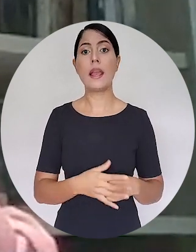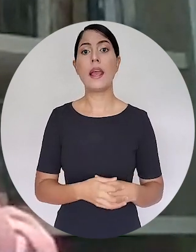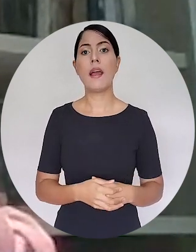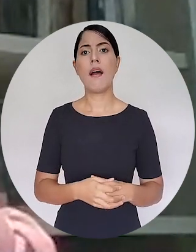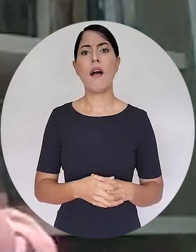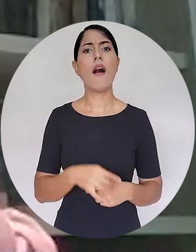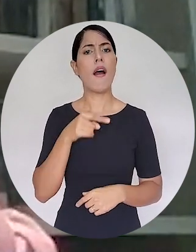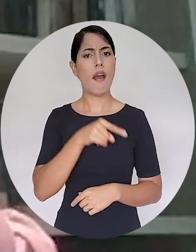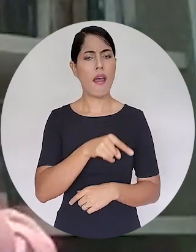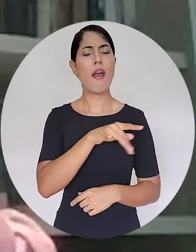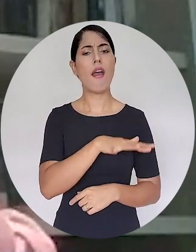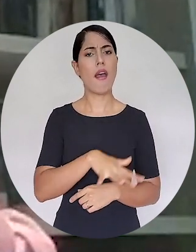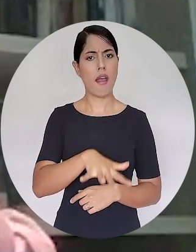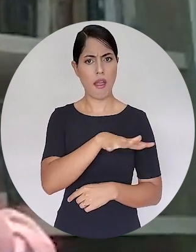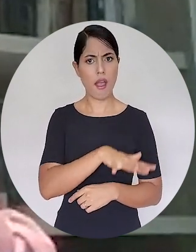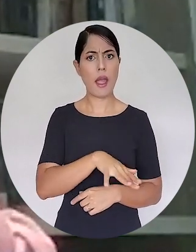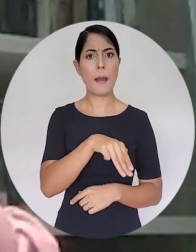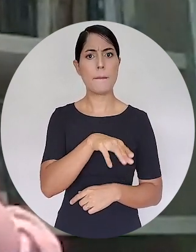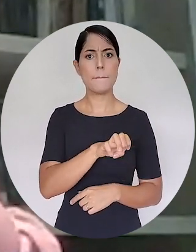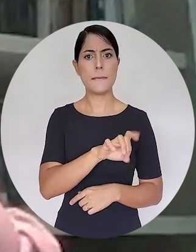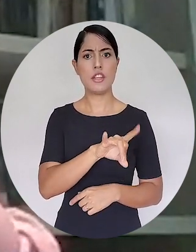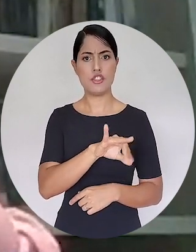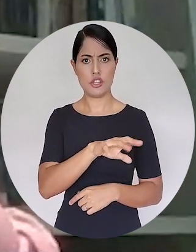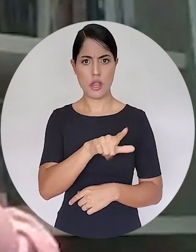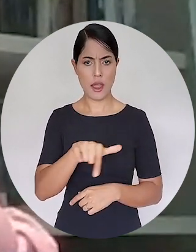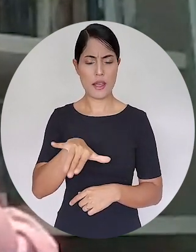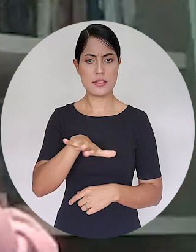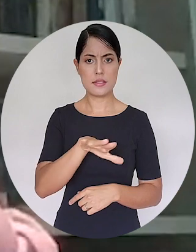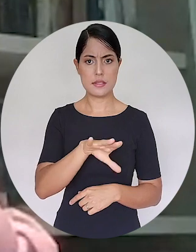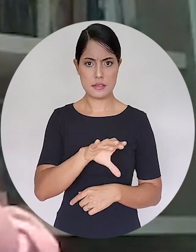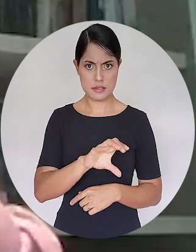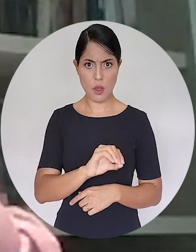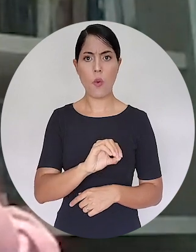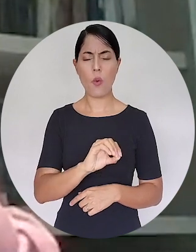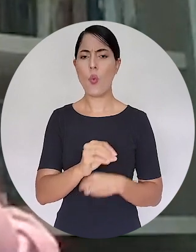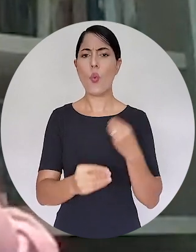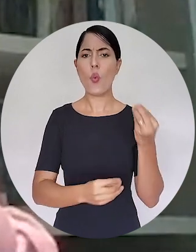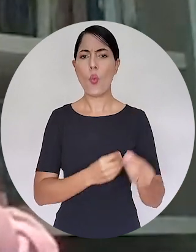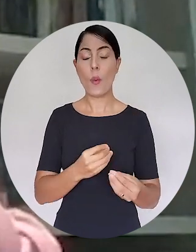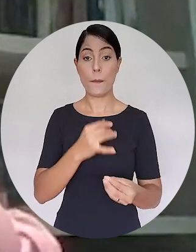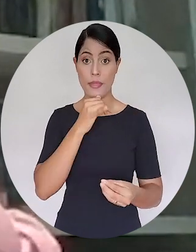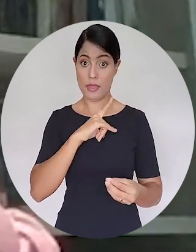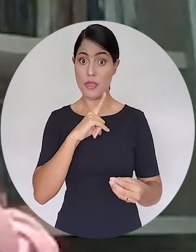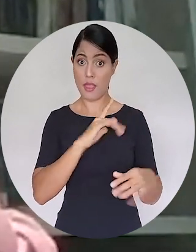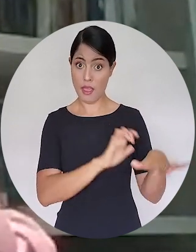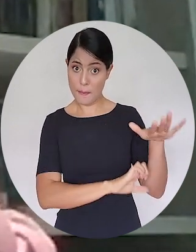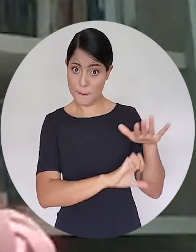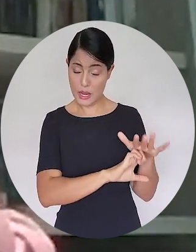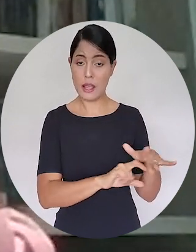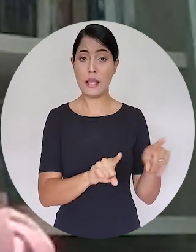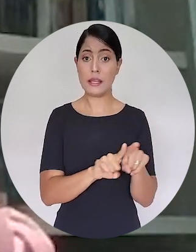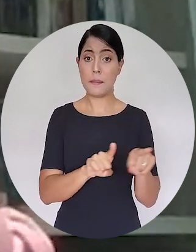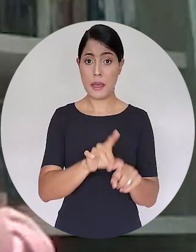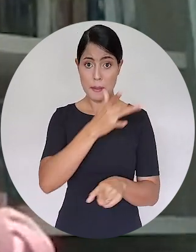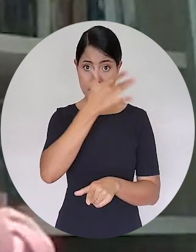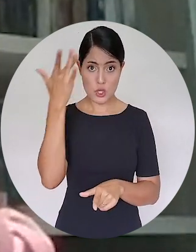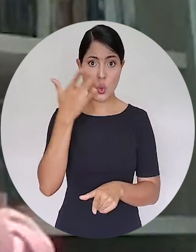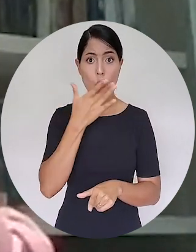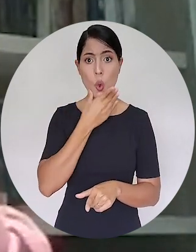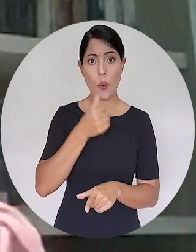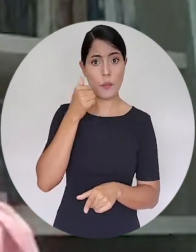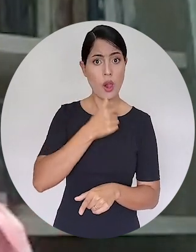tem já uma utilização da mediação por empresas, por advogados e